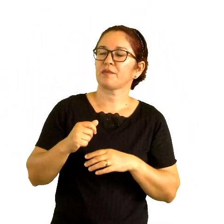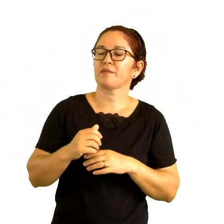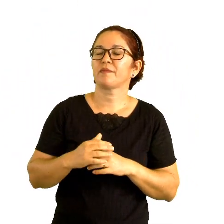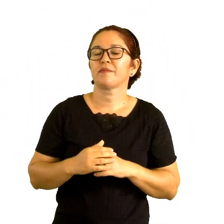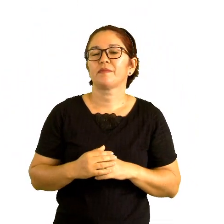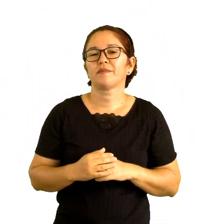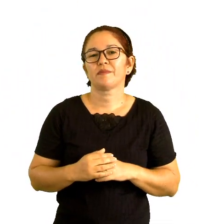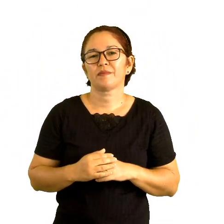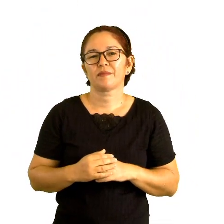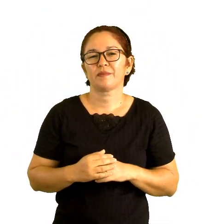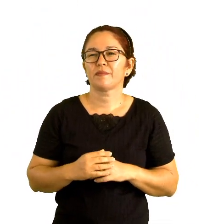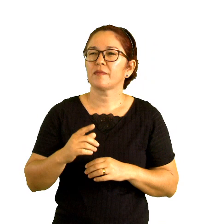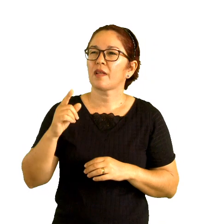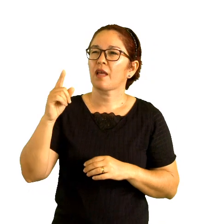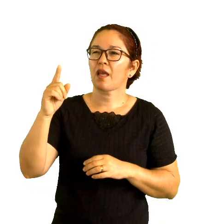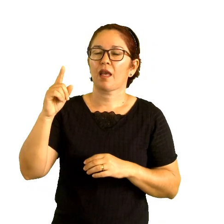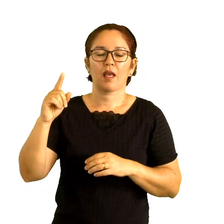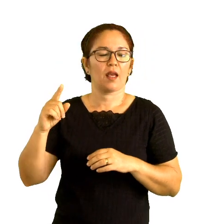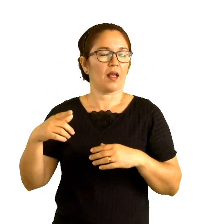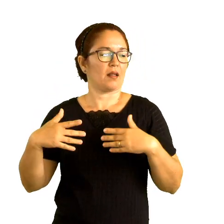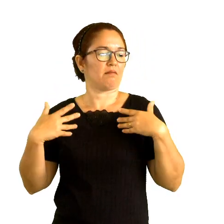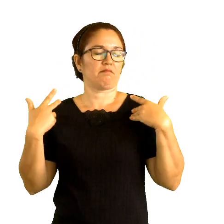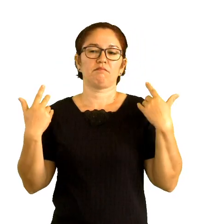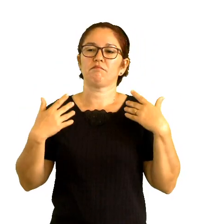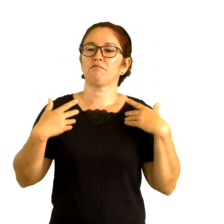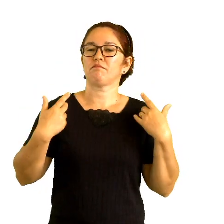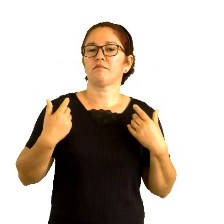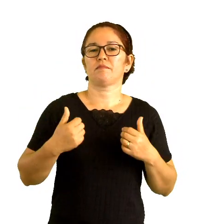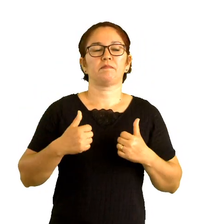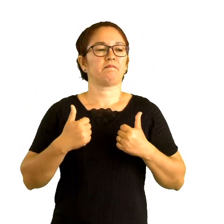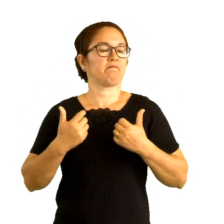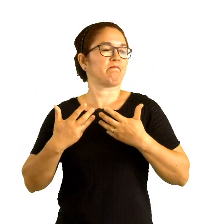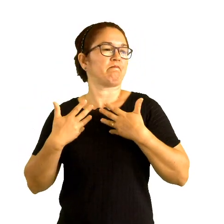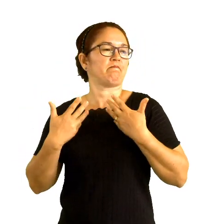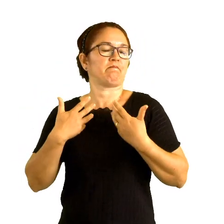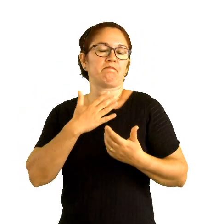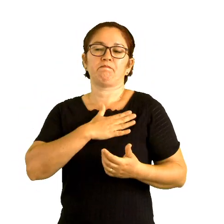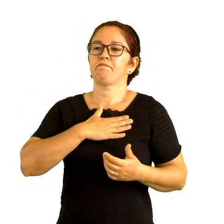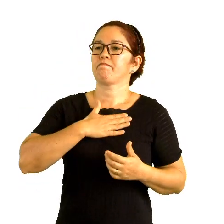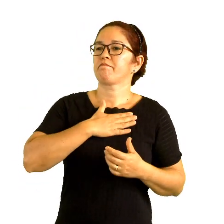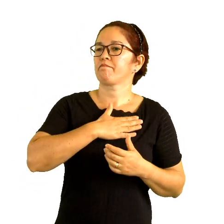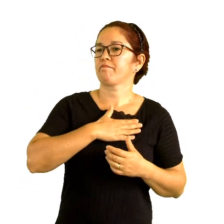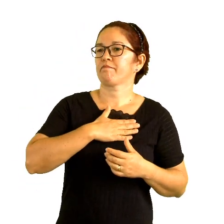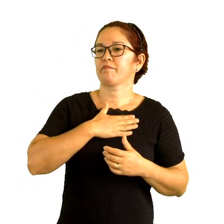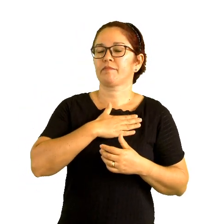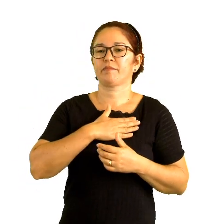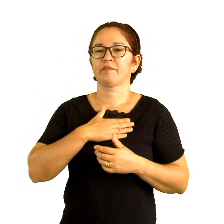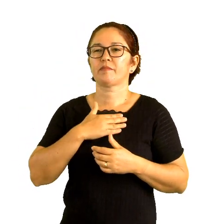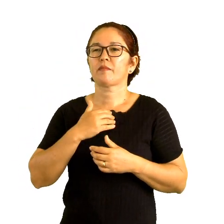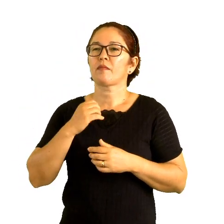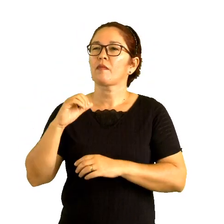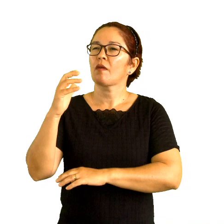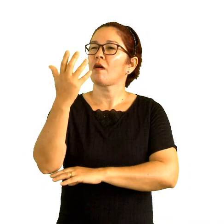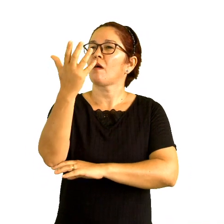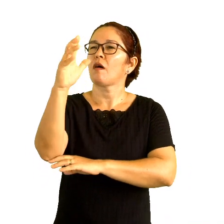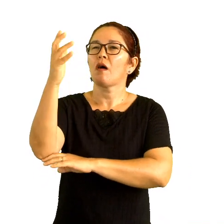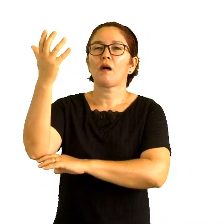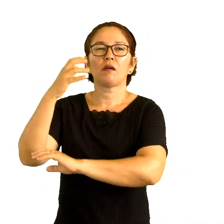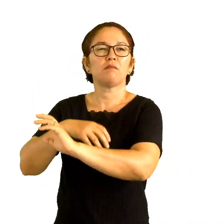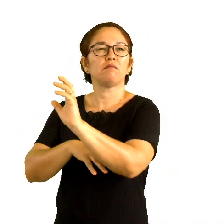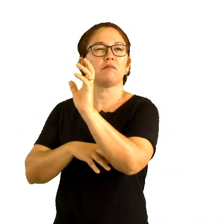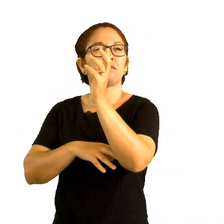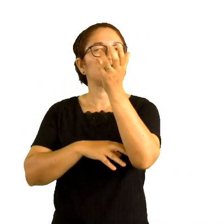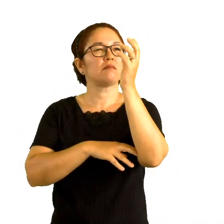independente e cheia de autoestima, que enquanto contemplava a natureza e pensava